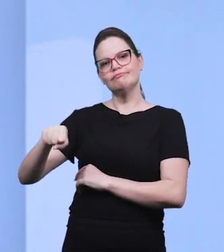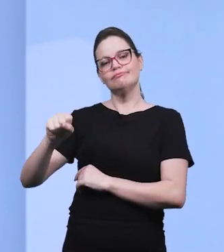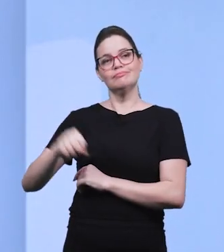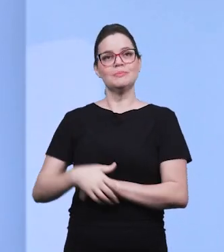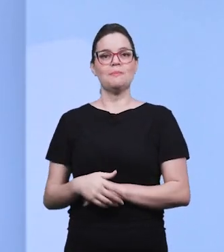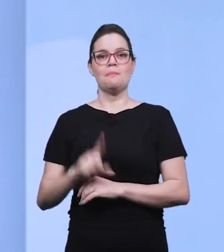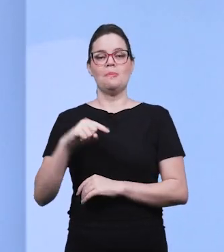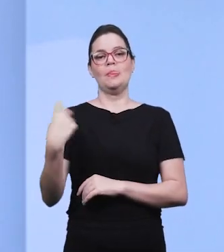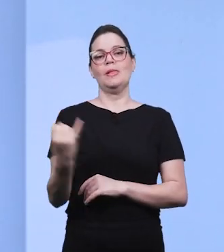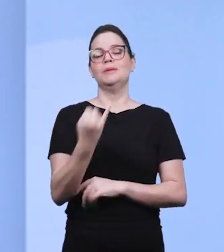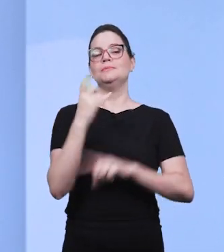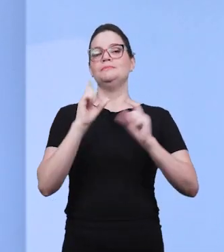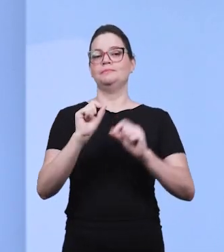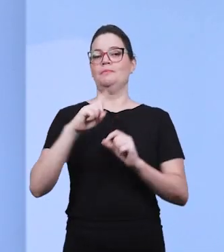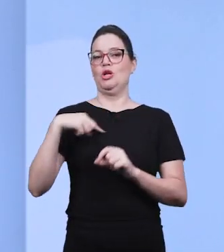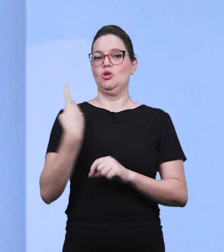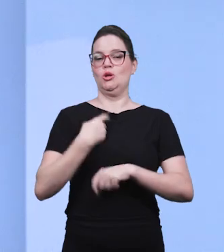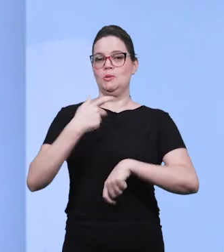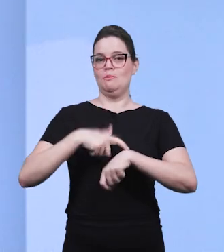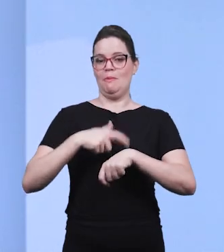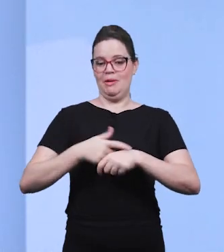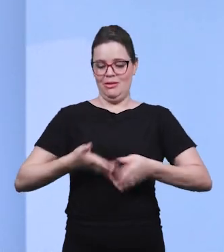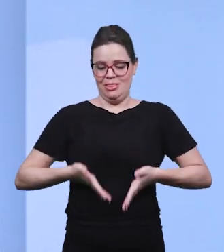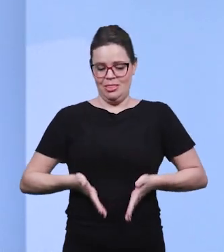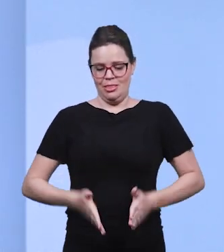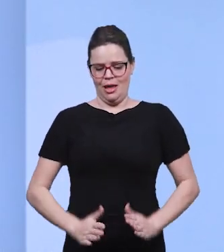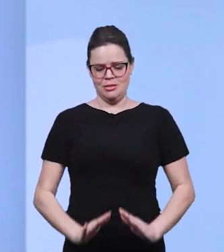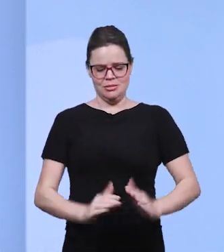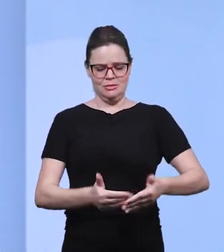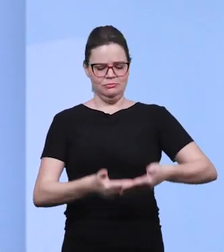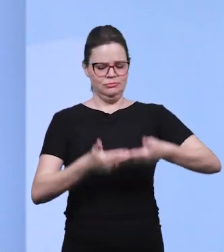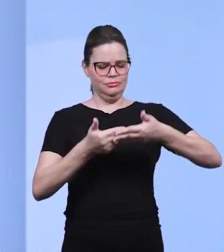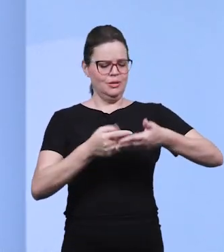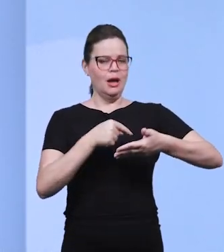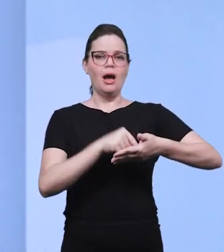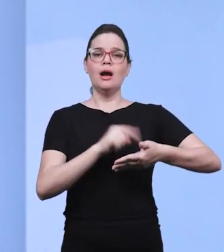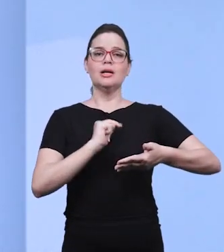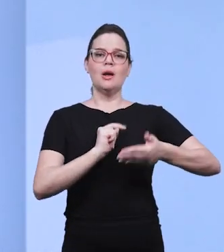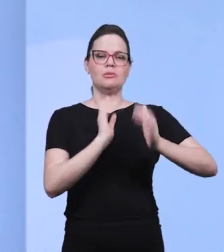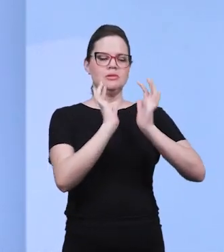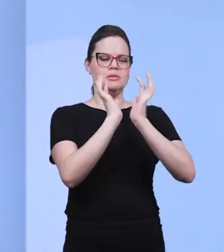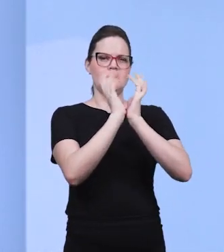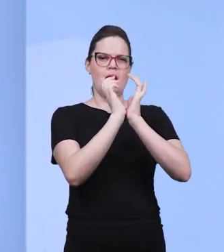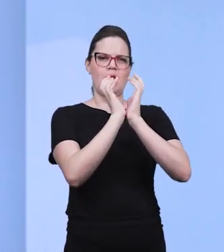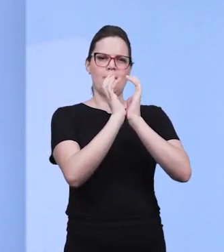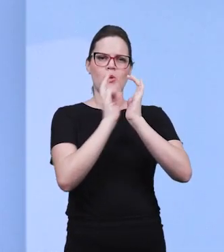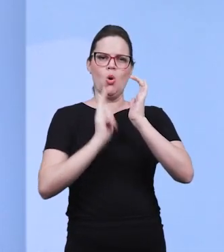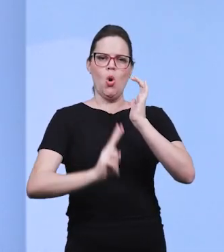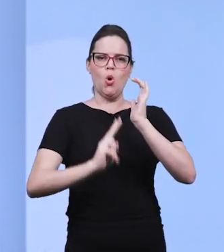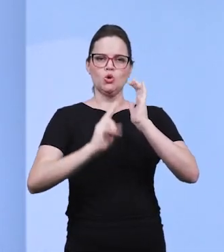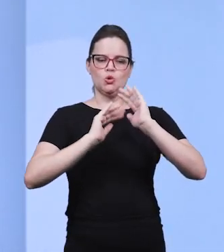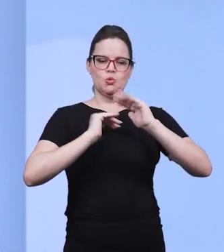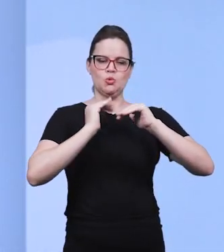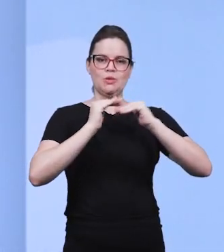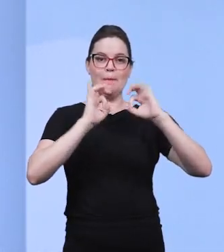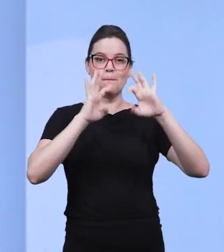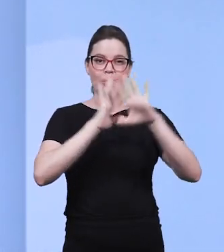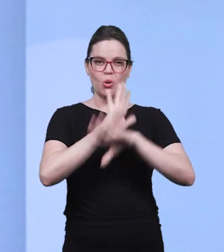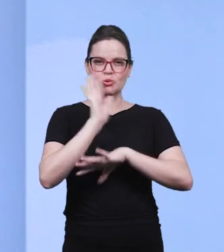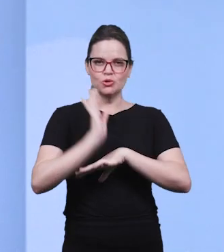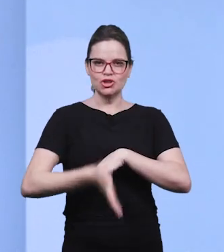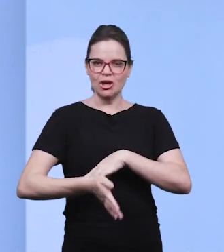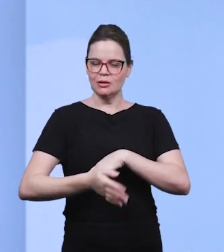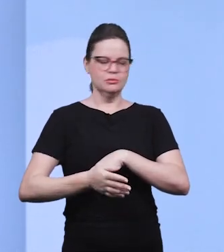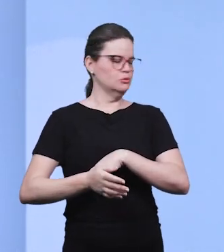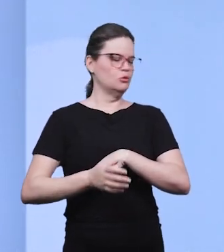nós nascemos, a partir daí o nosso cérebro, o nosso corpo continua se desenvolvendo. Não é eu nasci, já está